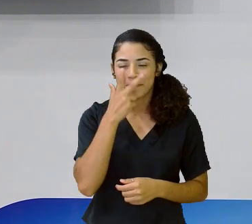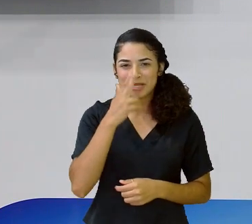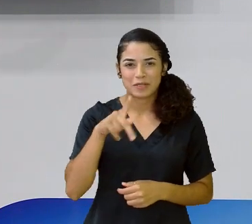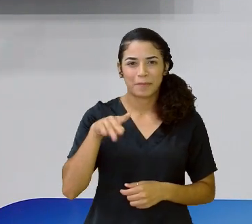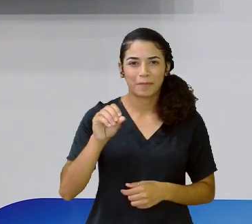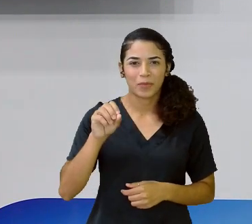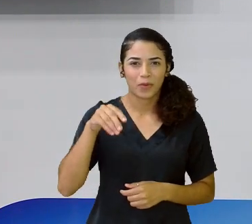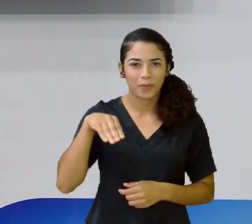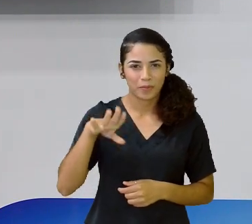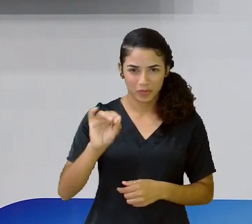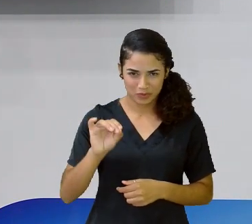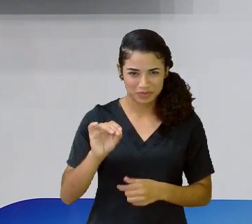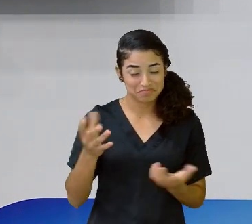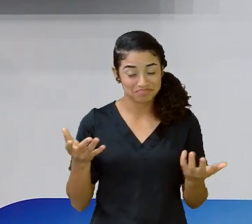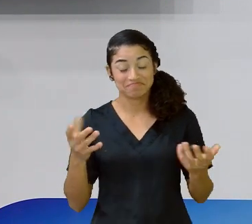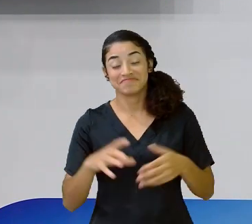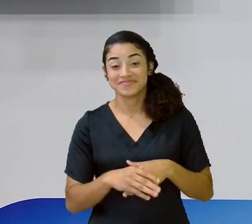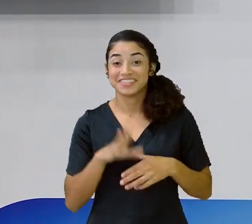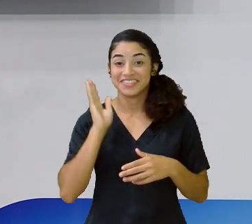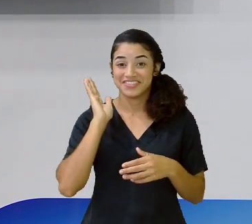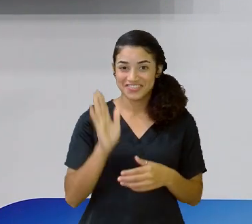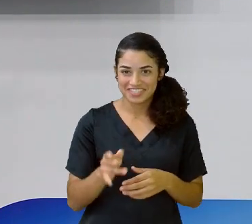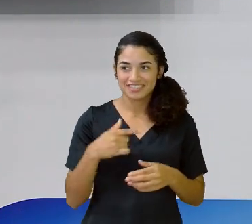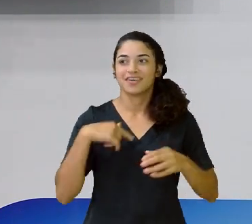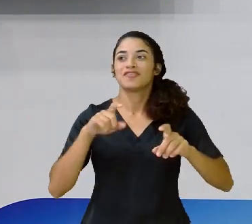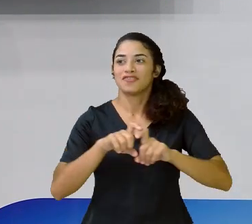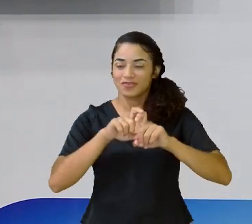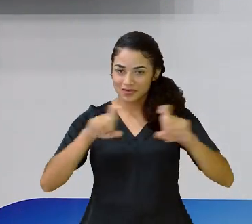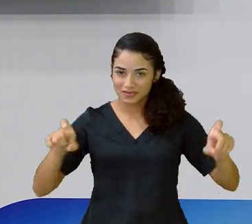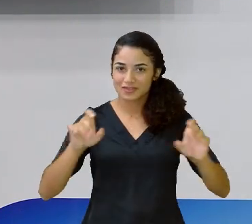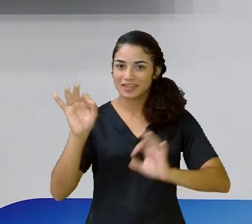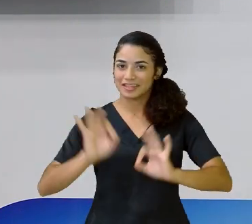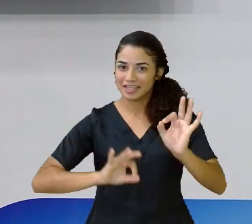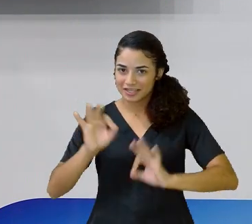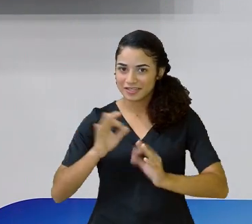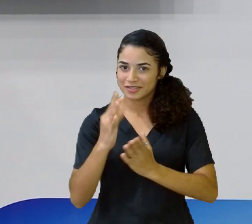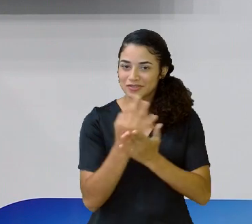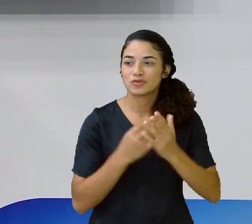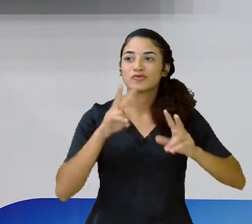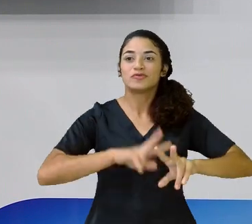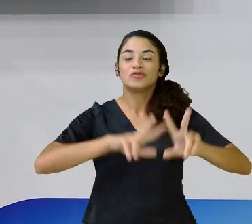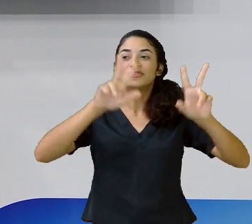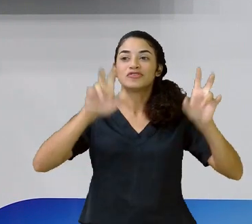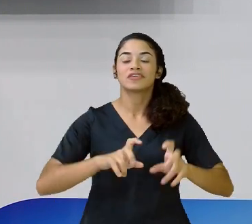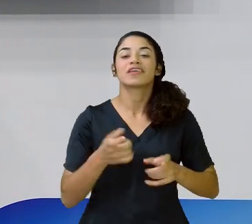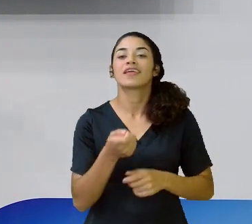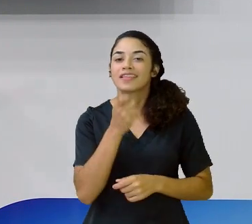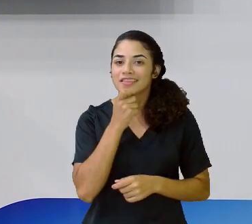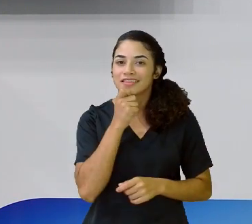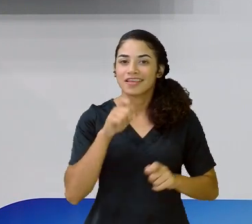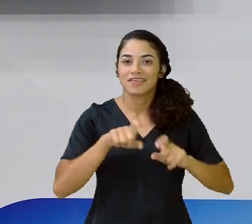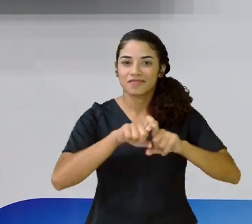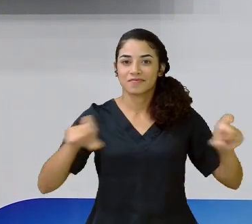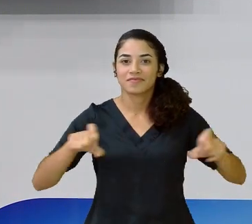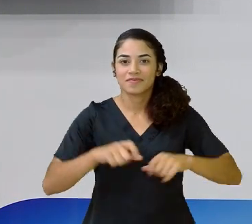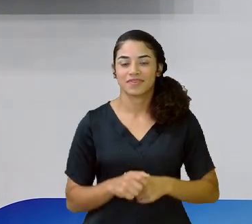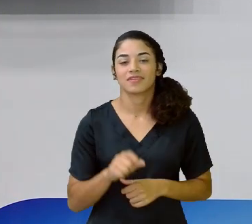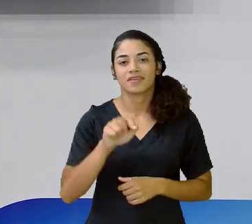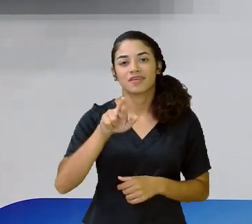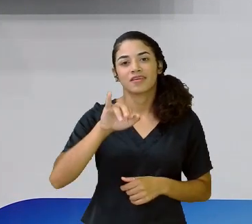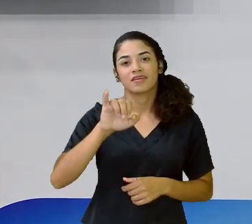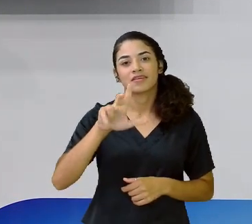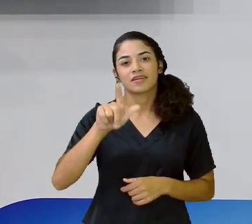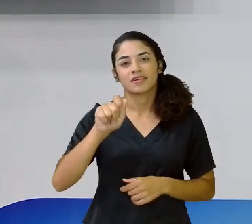Isso. Pronto, olha só, já fiz aqui o texto, o título e ainda coloquei a frase.